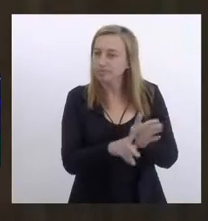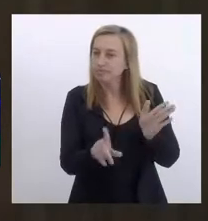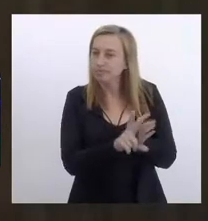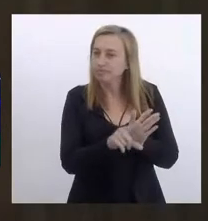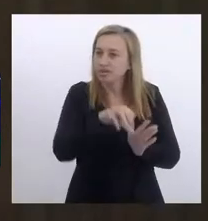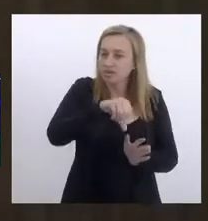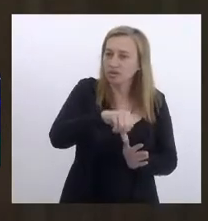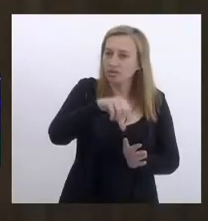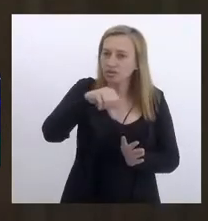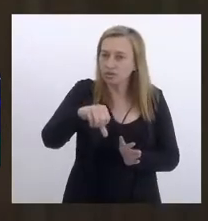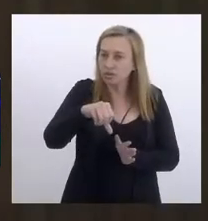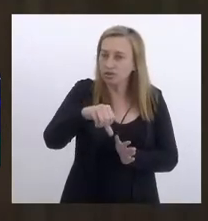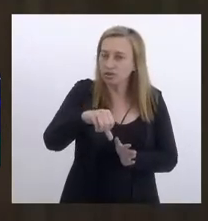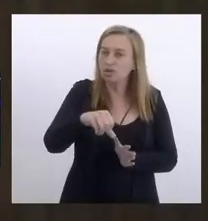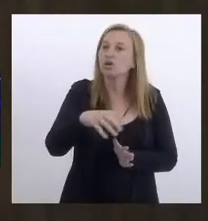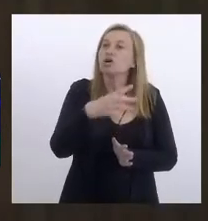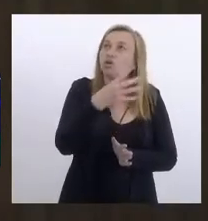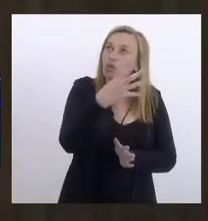lei